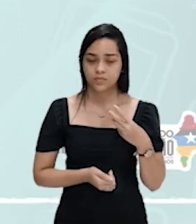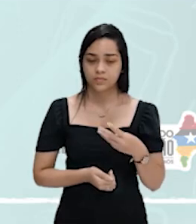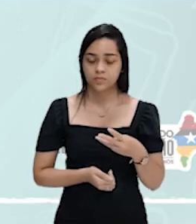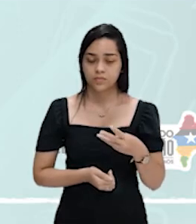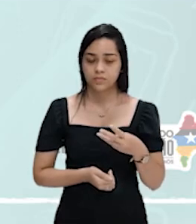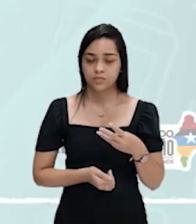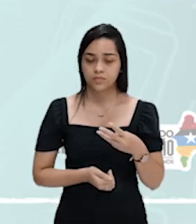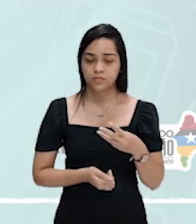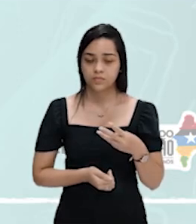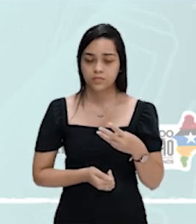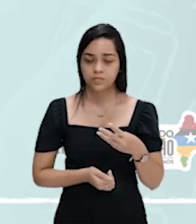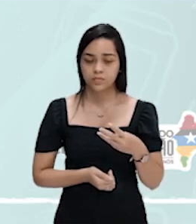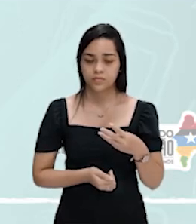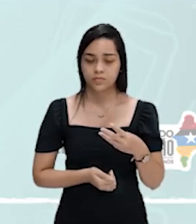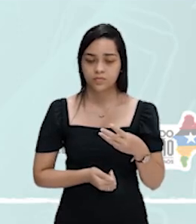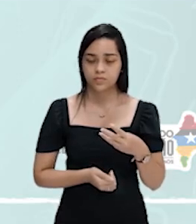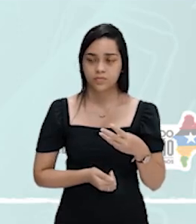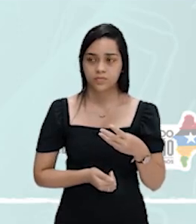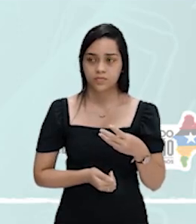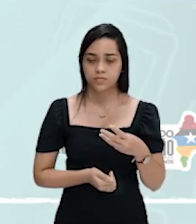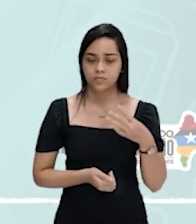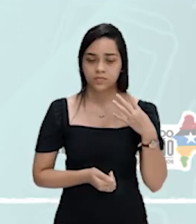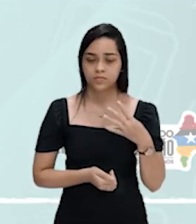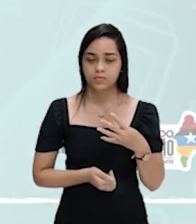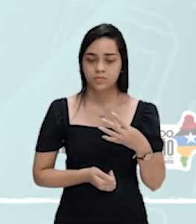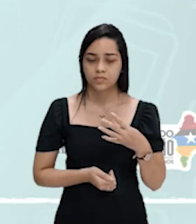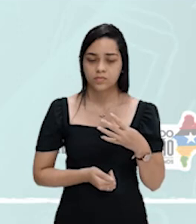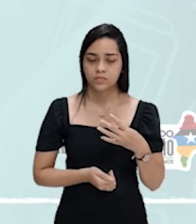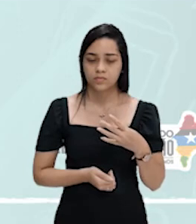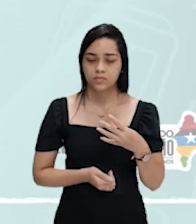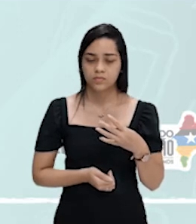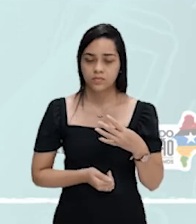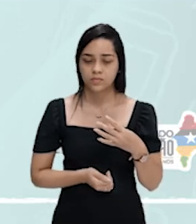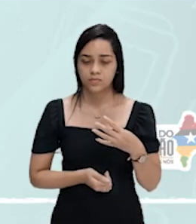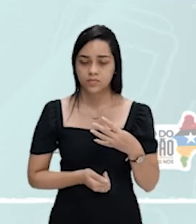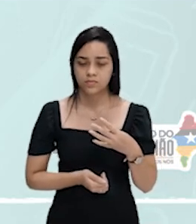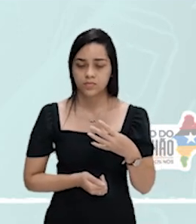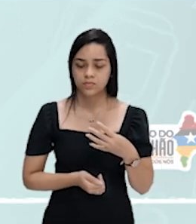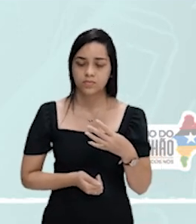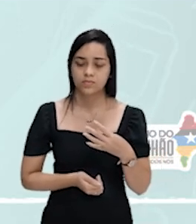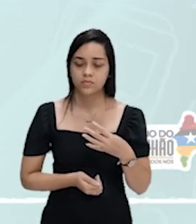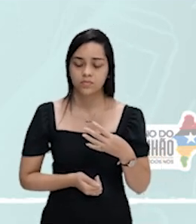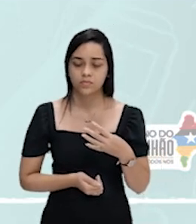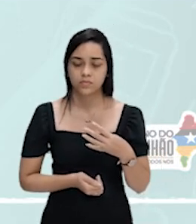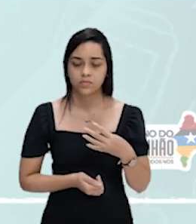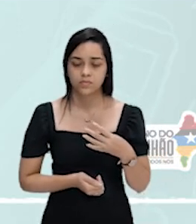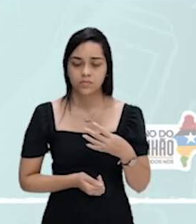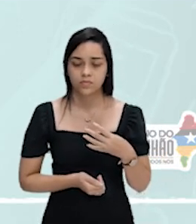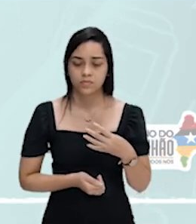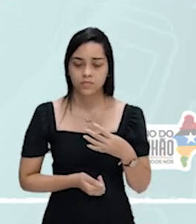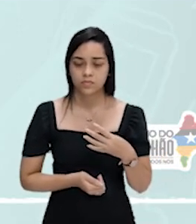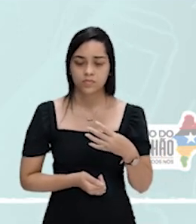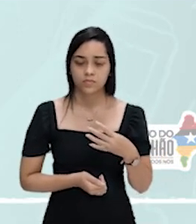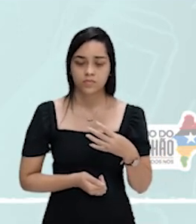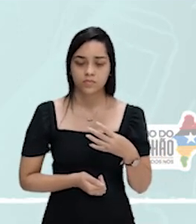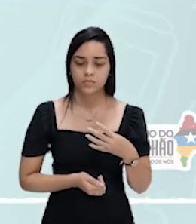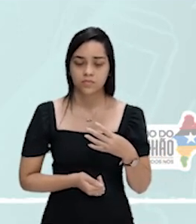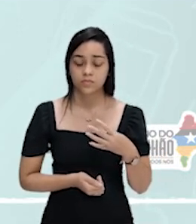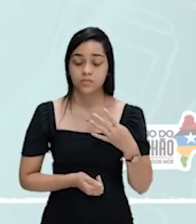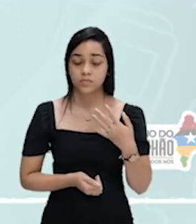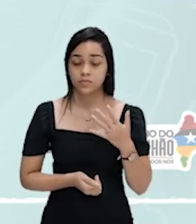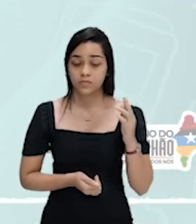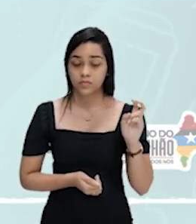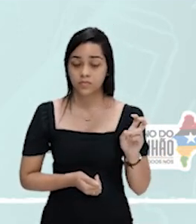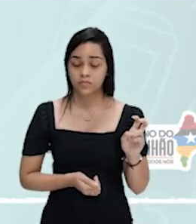indispensável comprei um papagaio que fala muito Deus que é pai de todos sabia da luta que ele